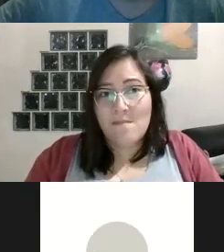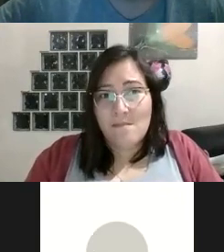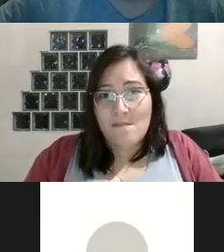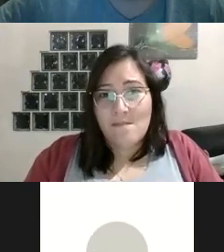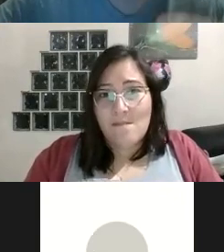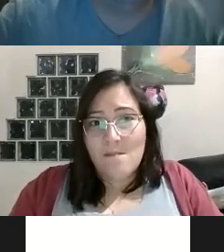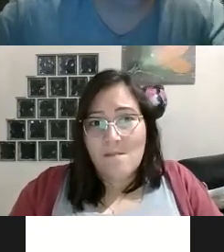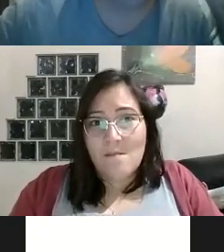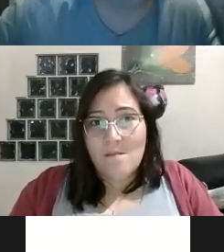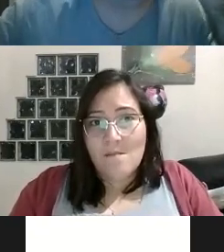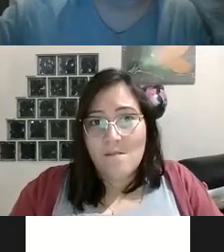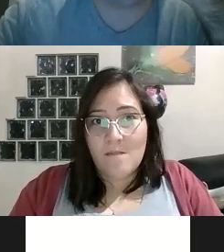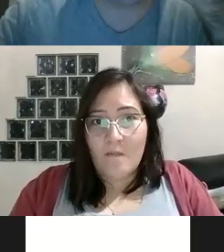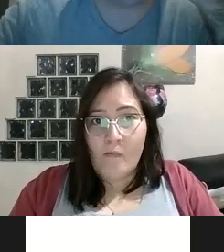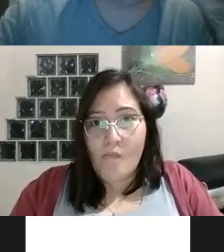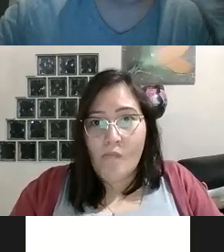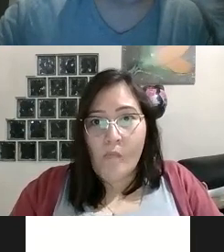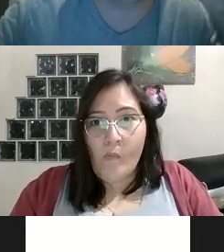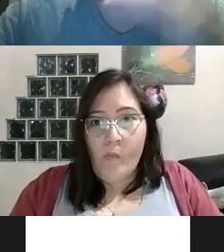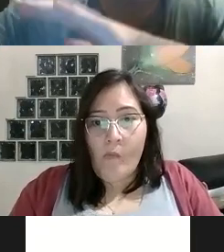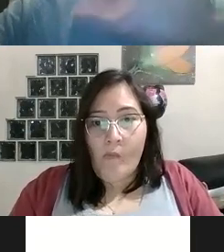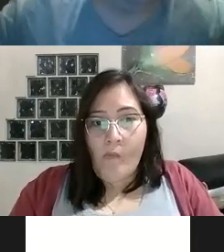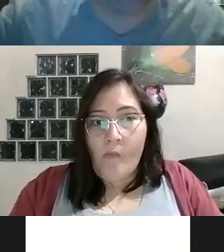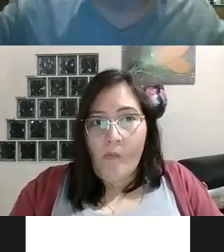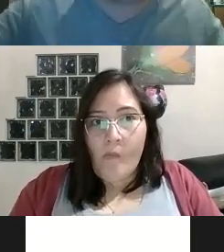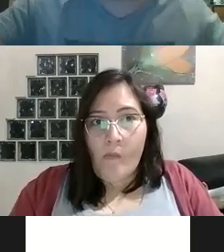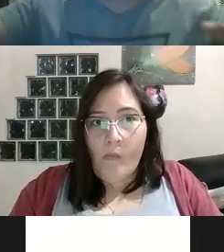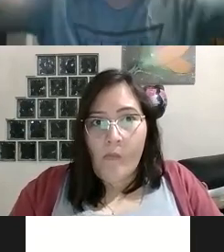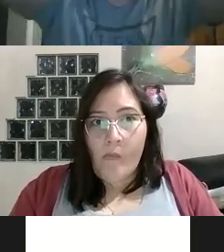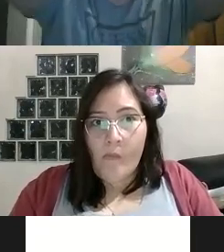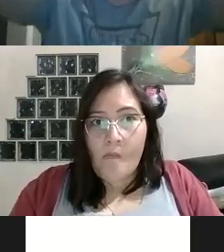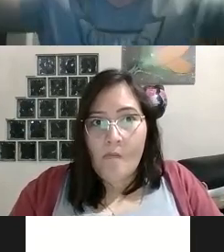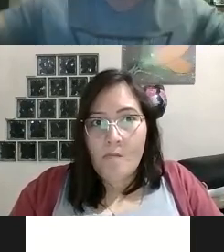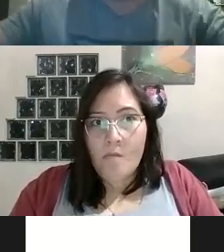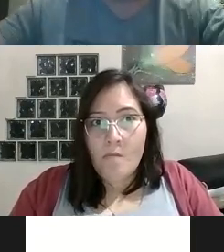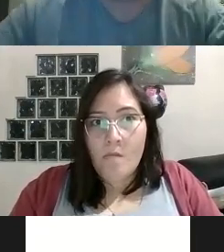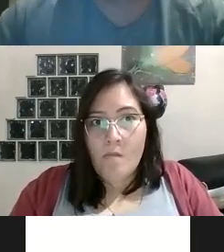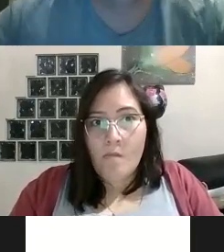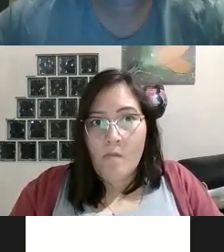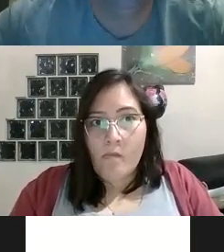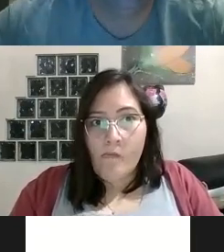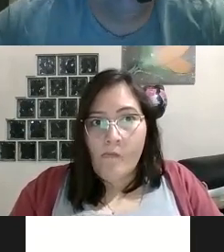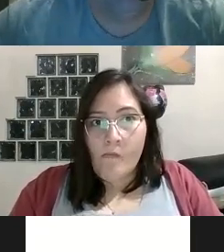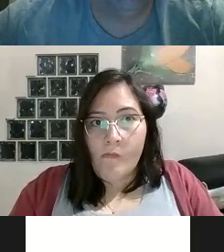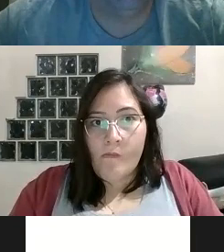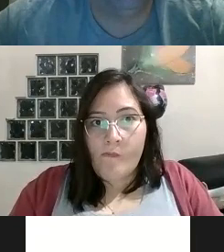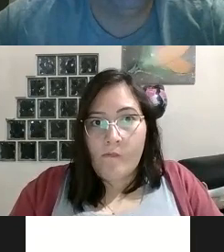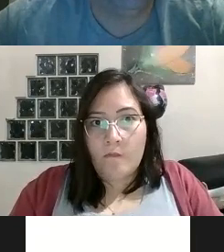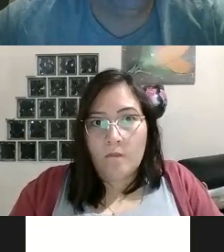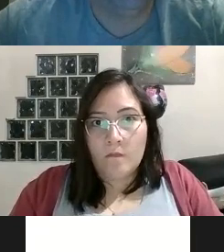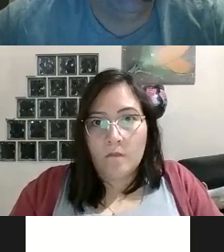no Google era aqueles bonequinhos do Android para tirar foto. E não tem ninguém perto, assim, aqueles bonecos atirados num canto. Tá,